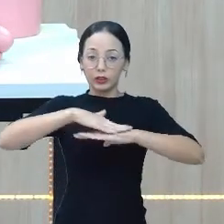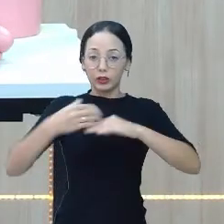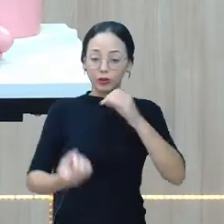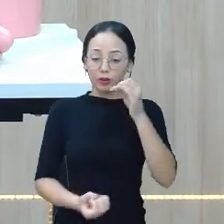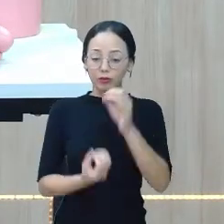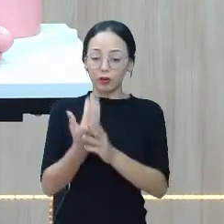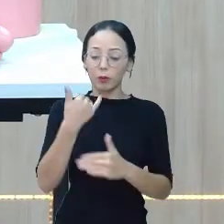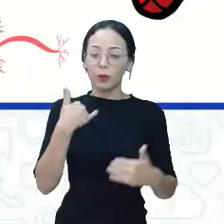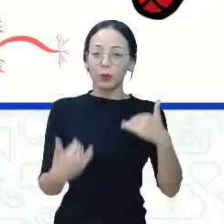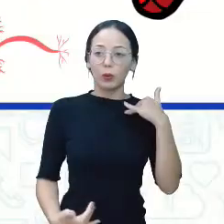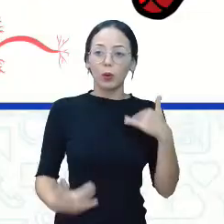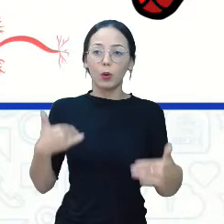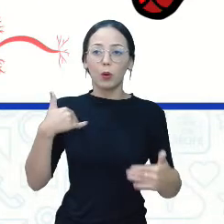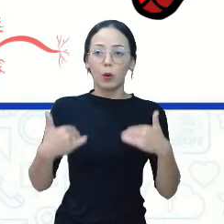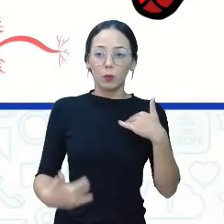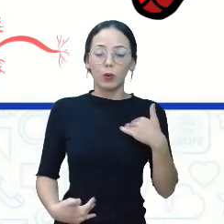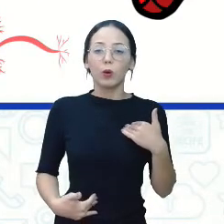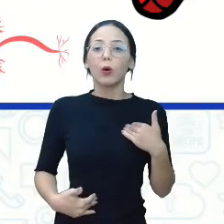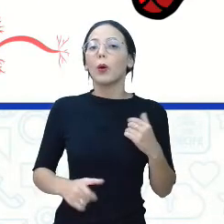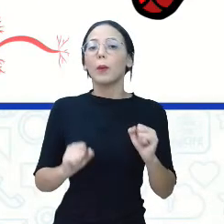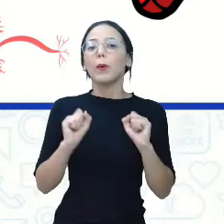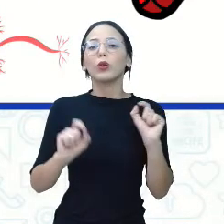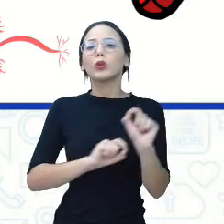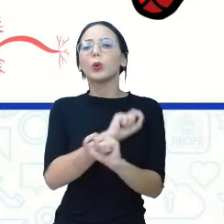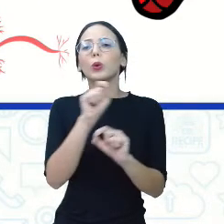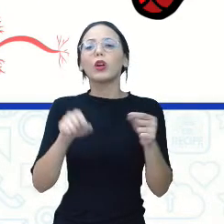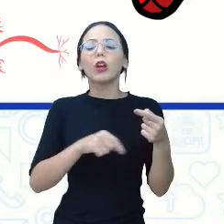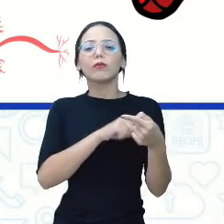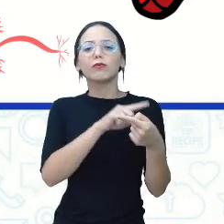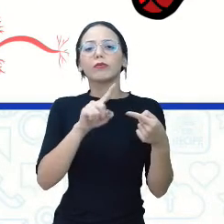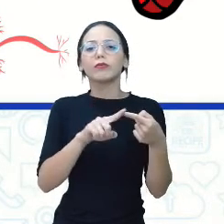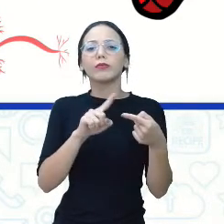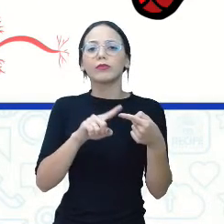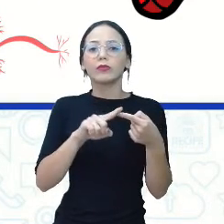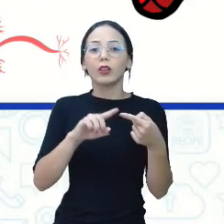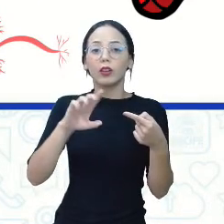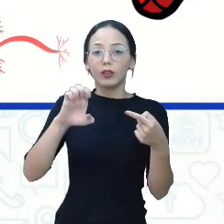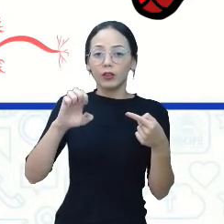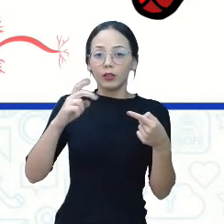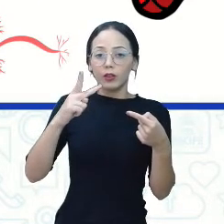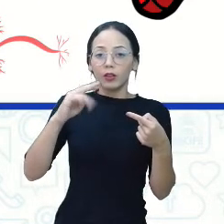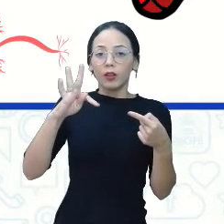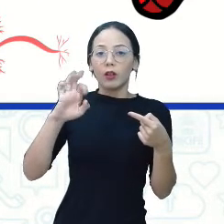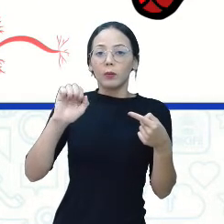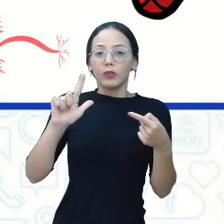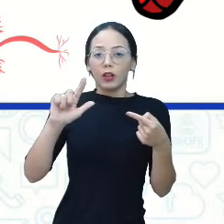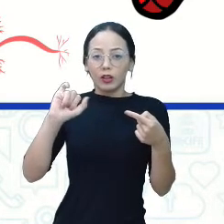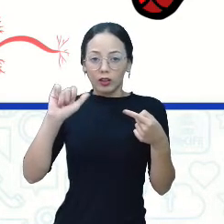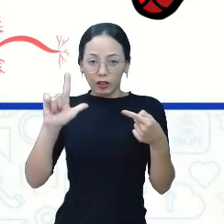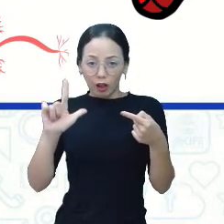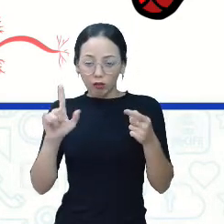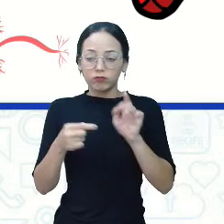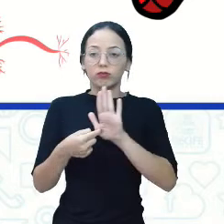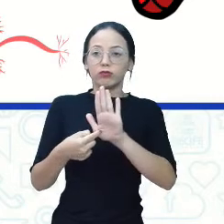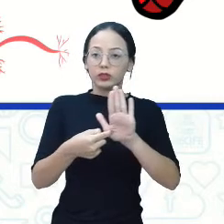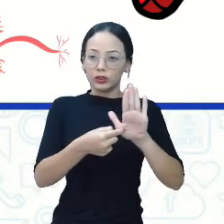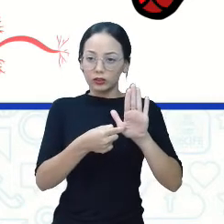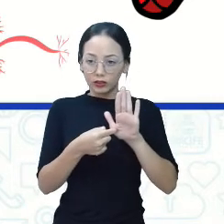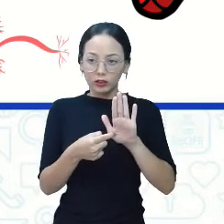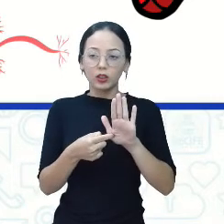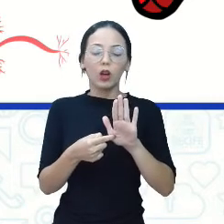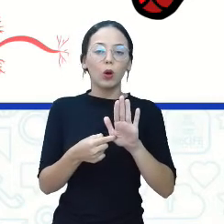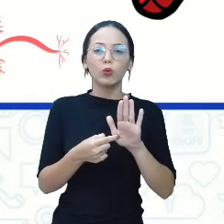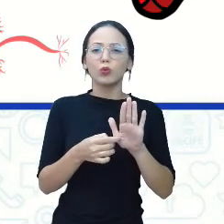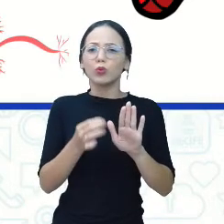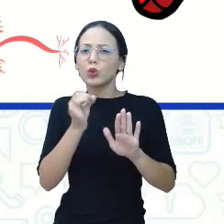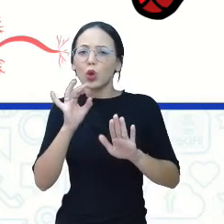nosso corpo. Os tecidos do nosso corpo podem ser classificados em o epitelial, aí a representação aí não